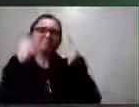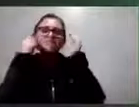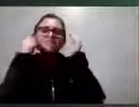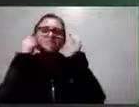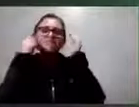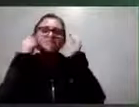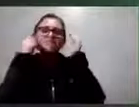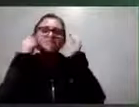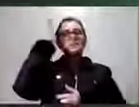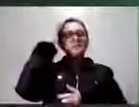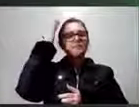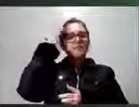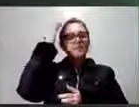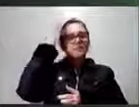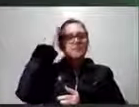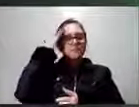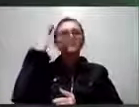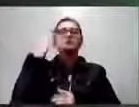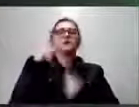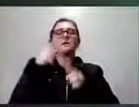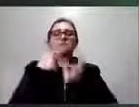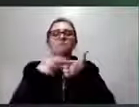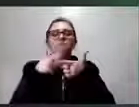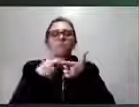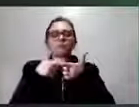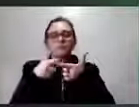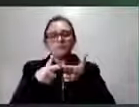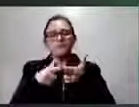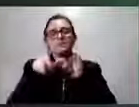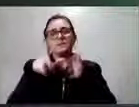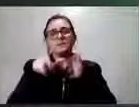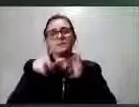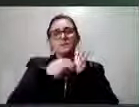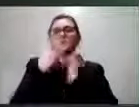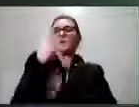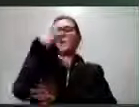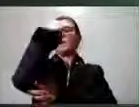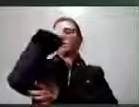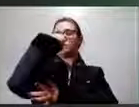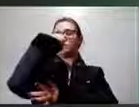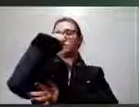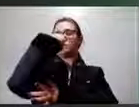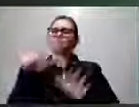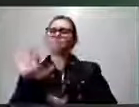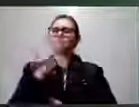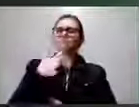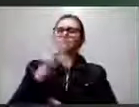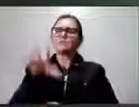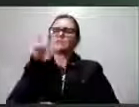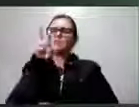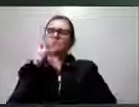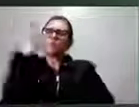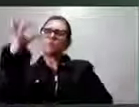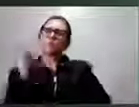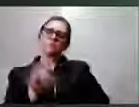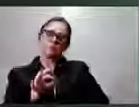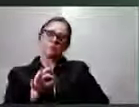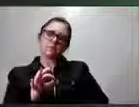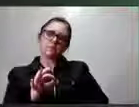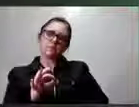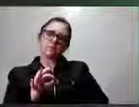Sabemos que a incidência dos transtornos temporomandibulares depois de intubação é de aproximadamente 5%. E